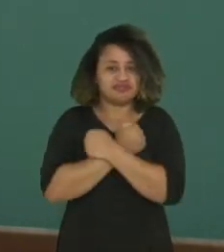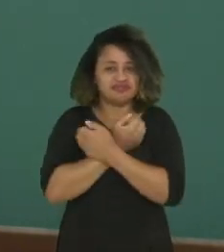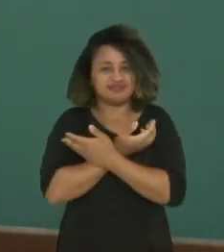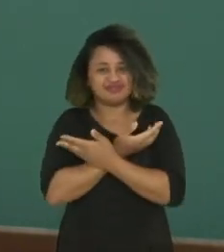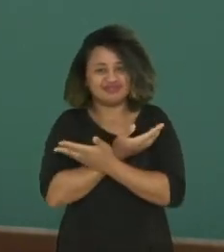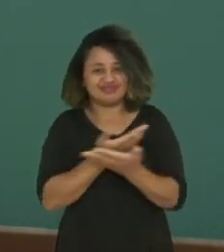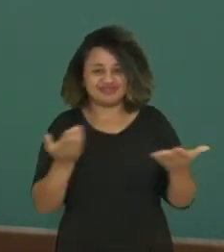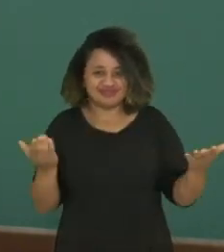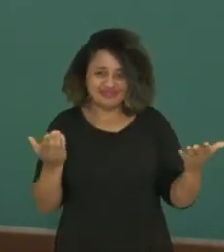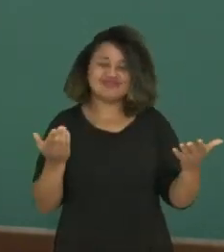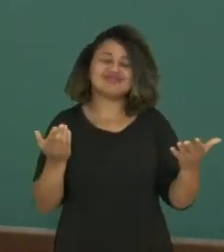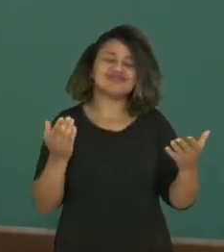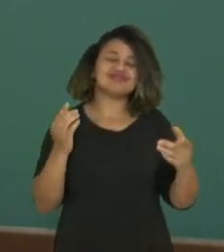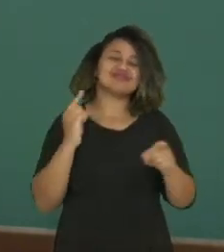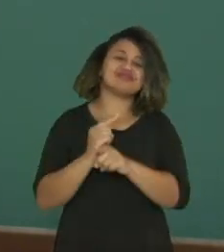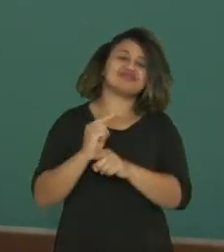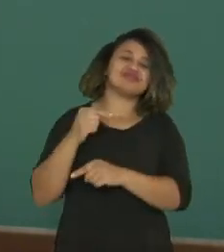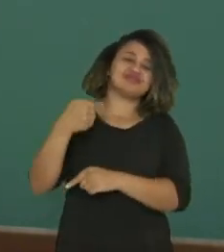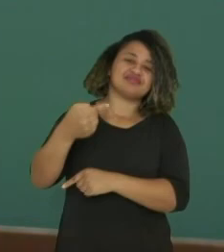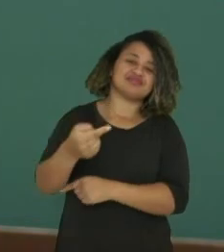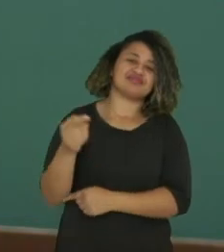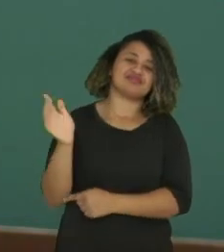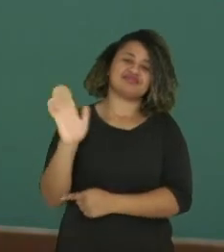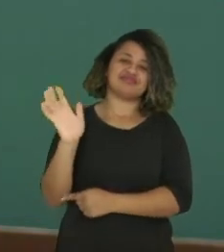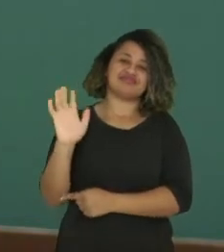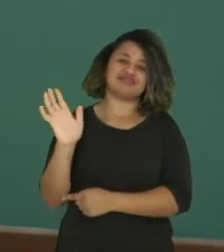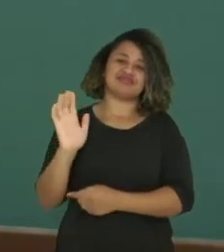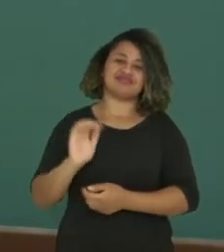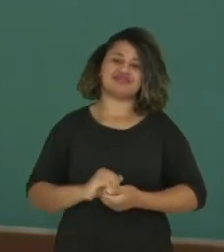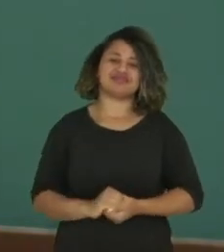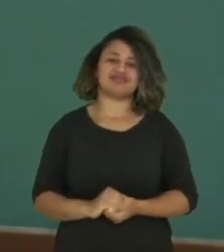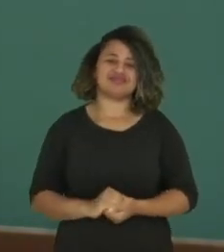para vocês, ficamos por aqui, até a